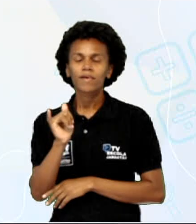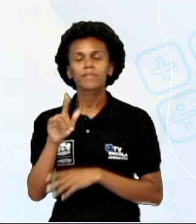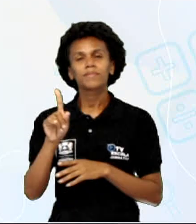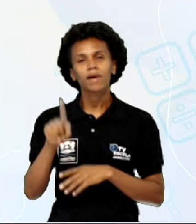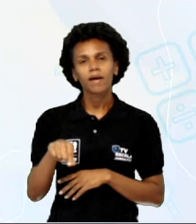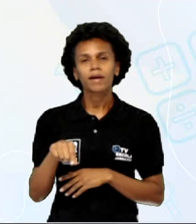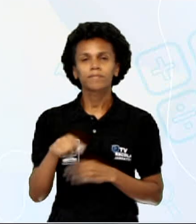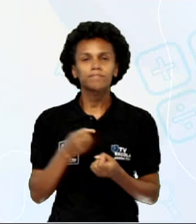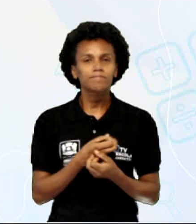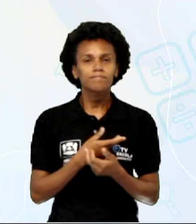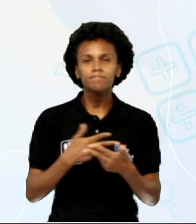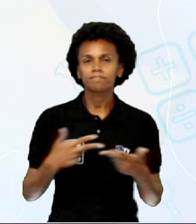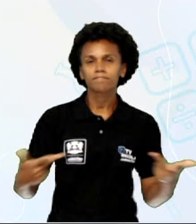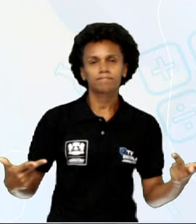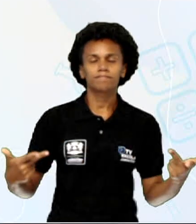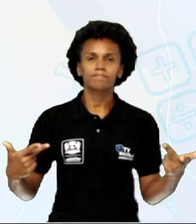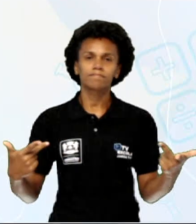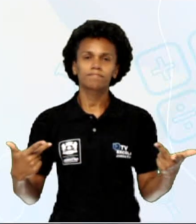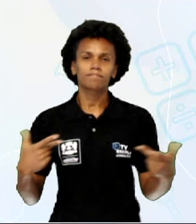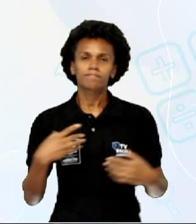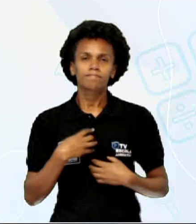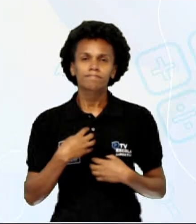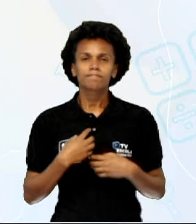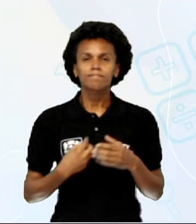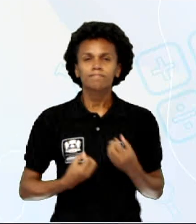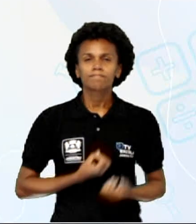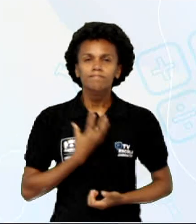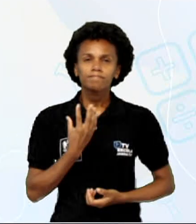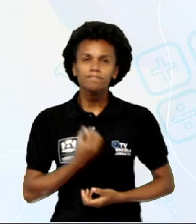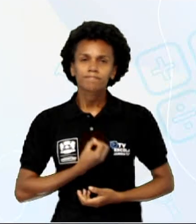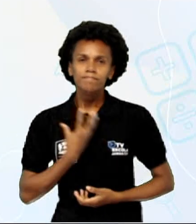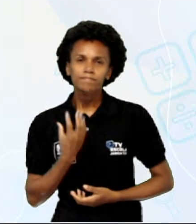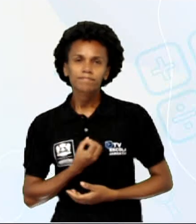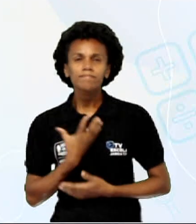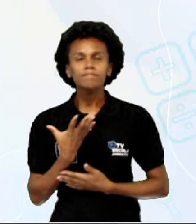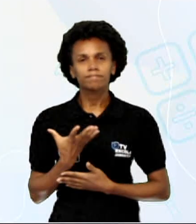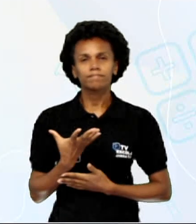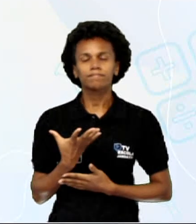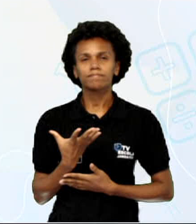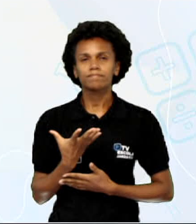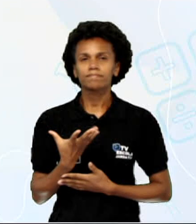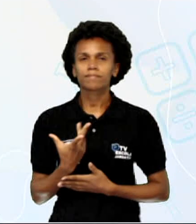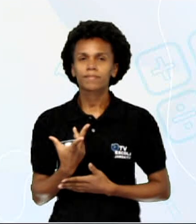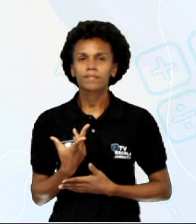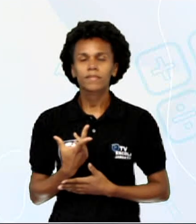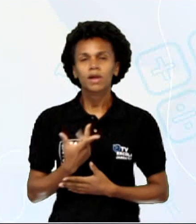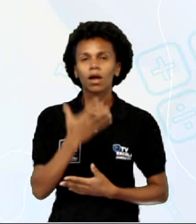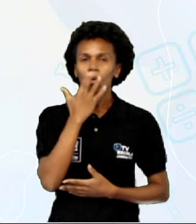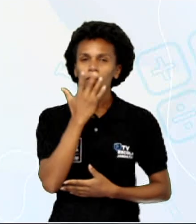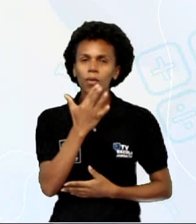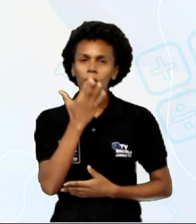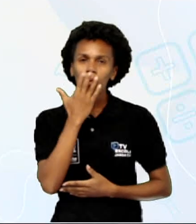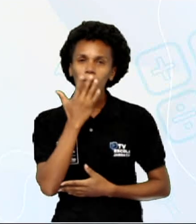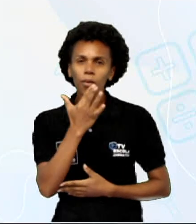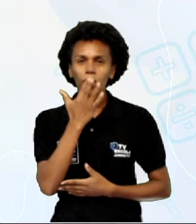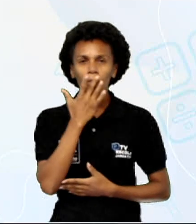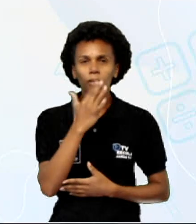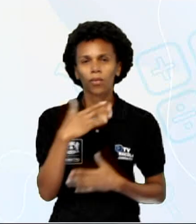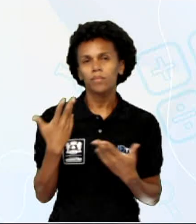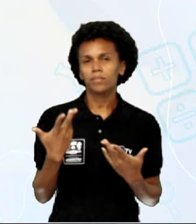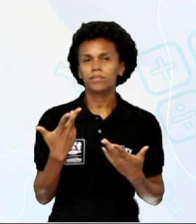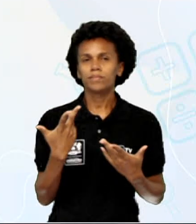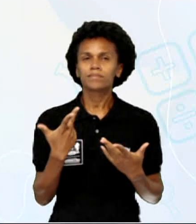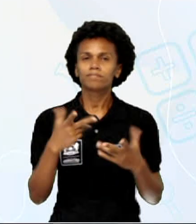As cores e as formas são os principais elementos de apreciação das suas manifestações. O conceito de arte